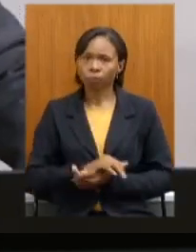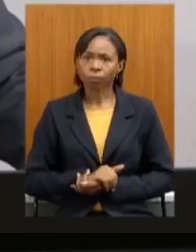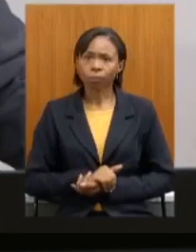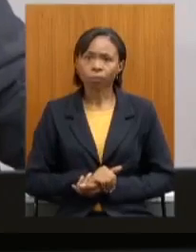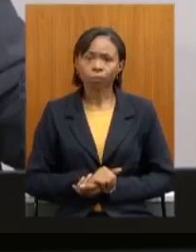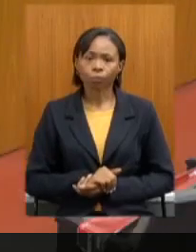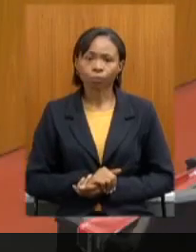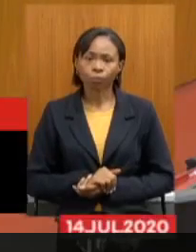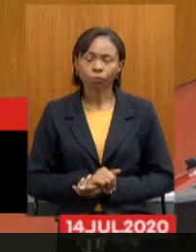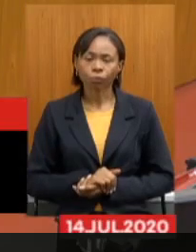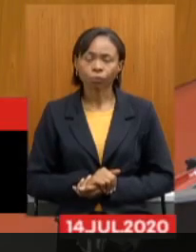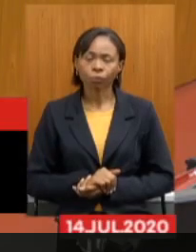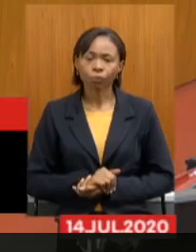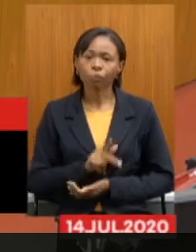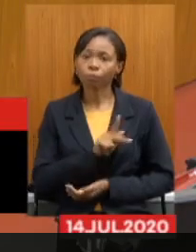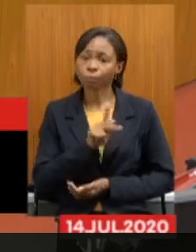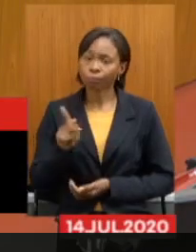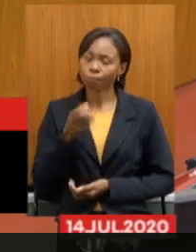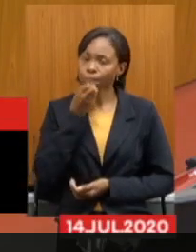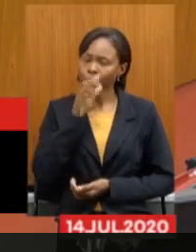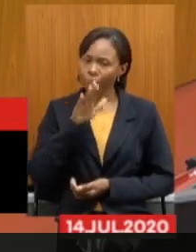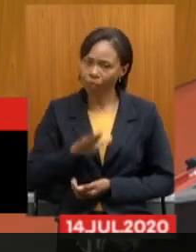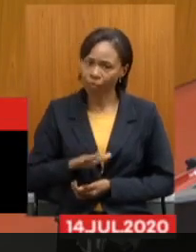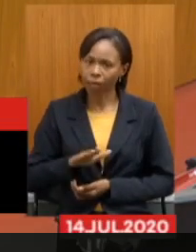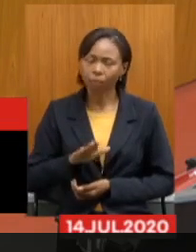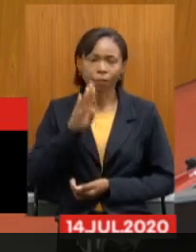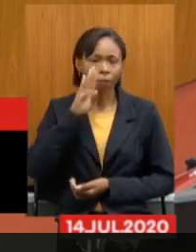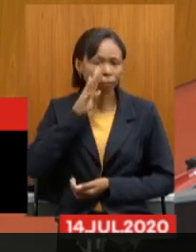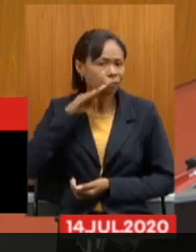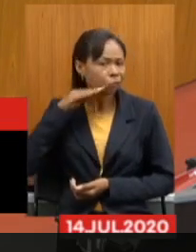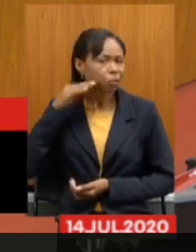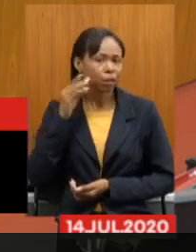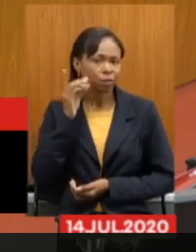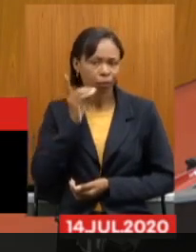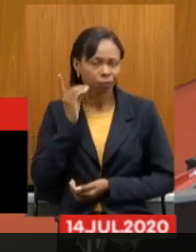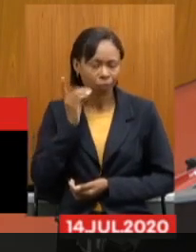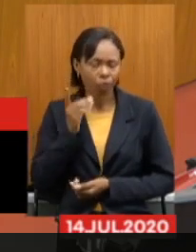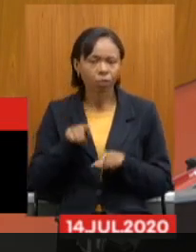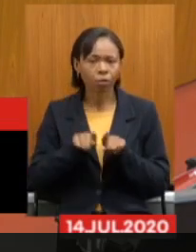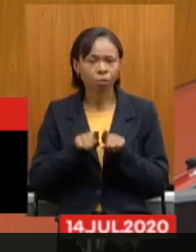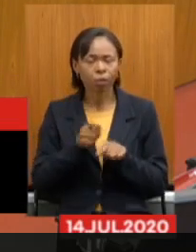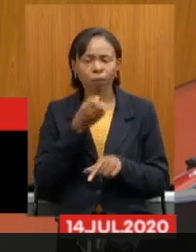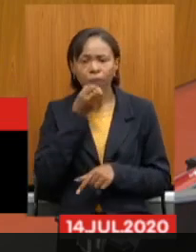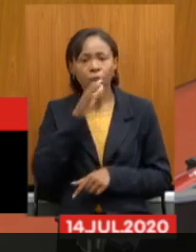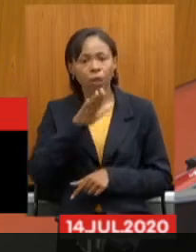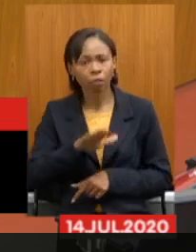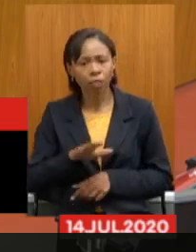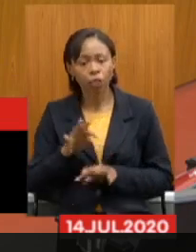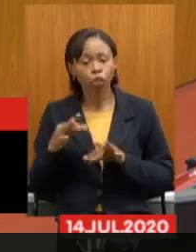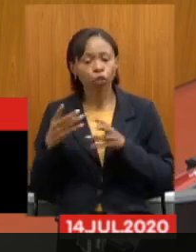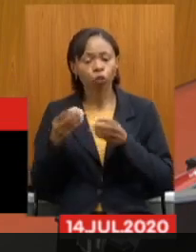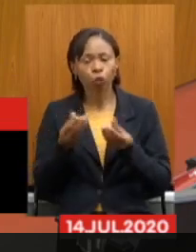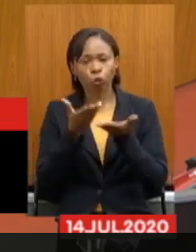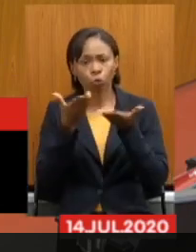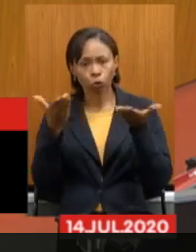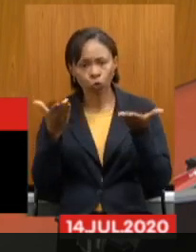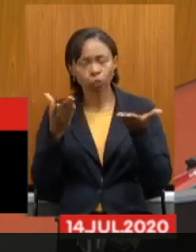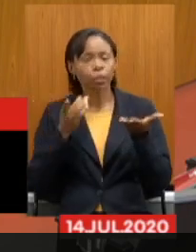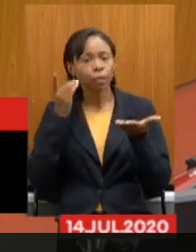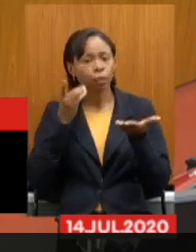tarde, senhor presidente. Boa tarde, deputada Beatriz Cerqueira, na qual saúdo todos os deputados e deputadas